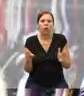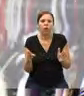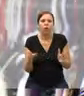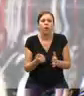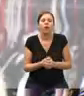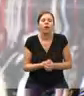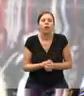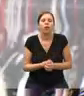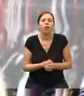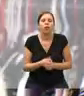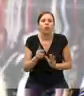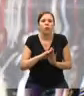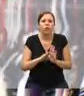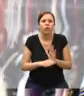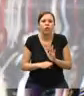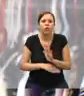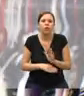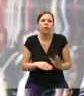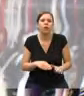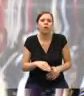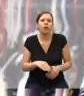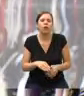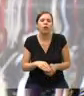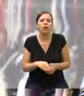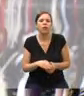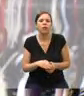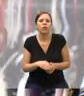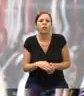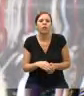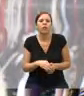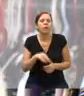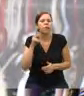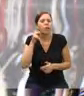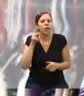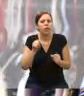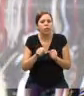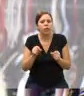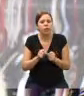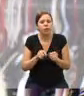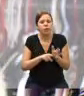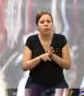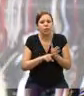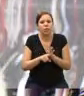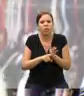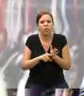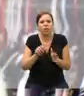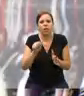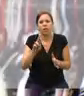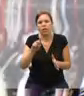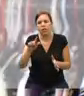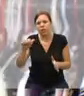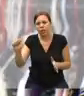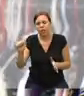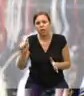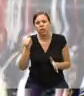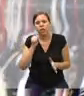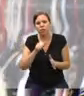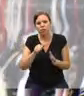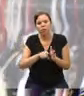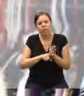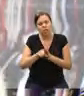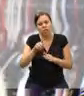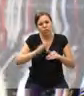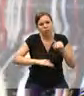na Paraíba, que é o IPESC, Instituto de Pesquisa, lá da pesquisadora doutora Adriana Mello, que foi a pesquisadora